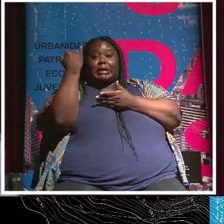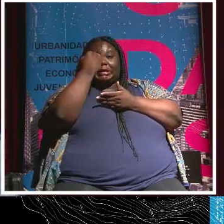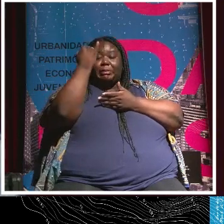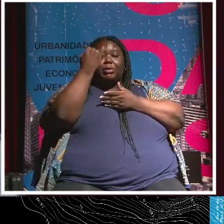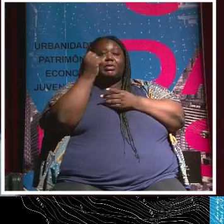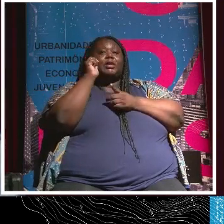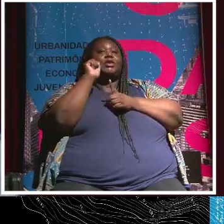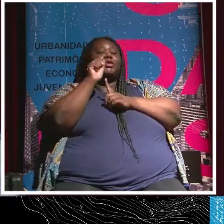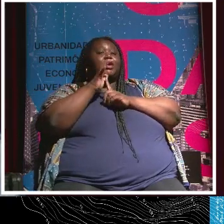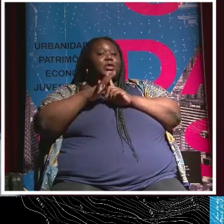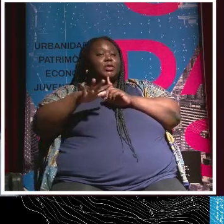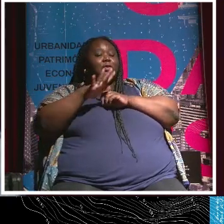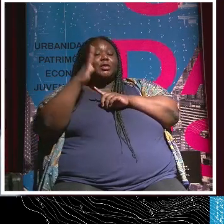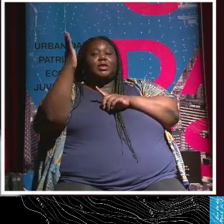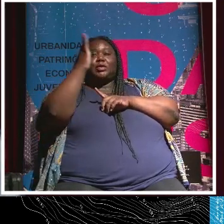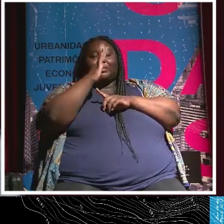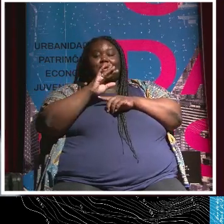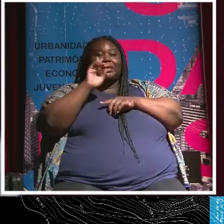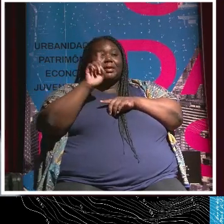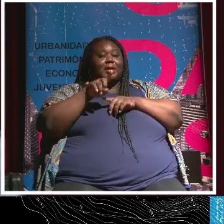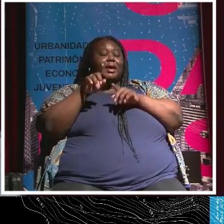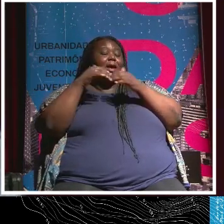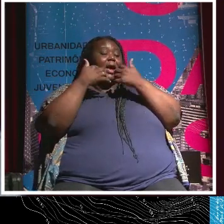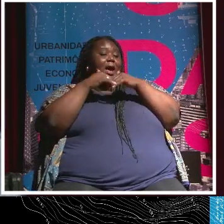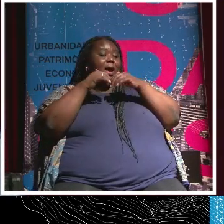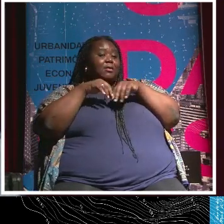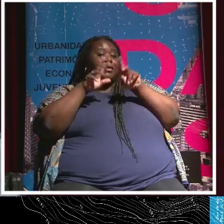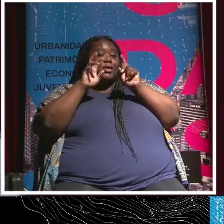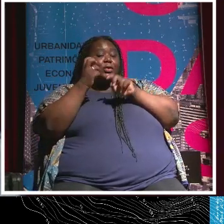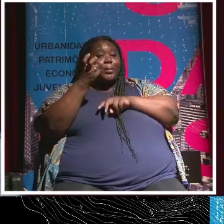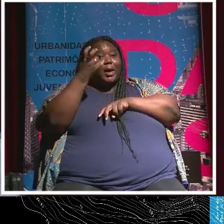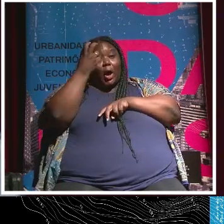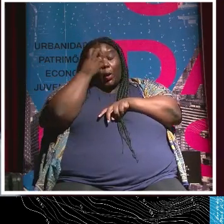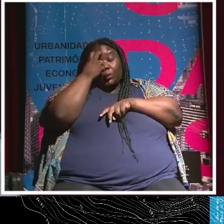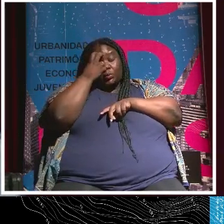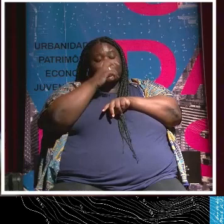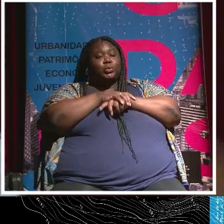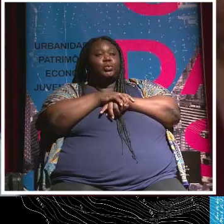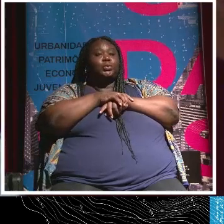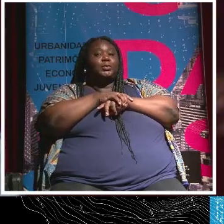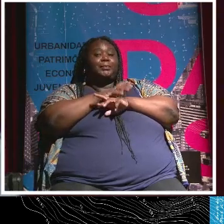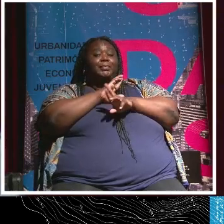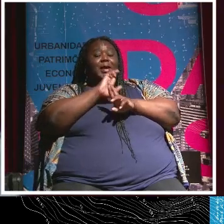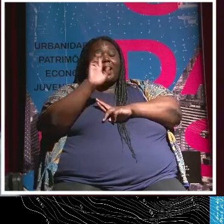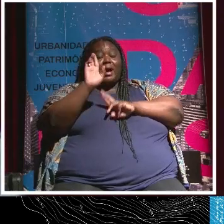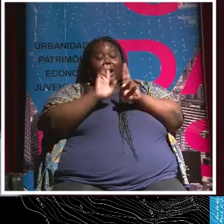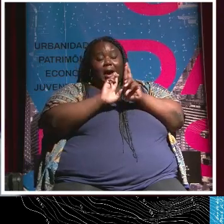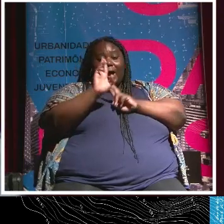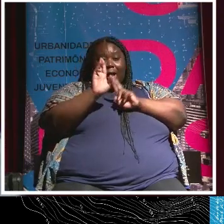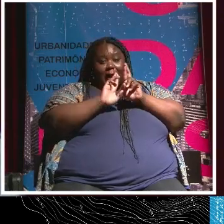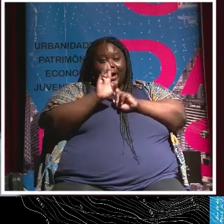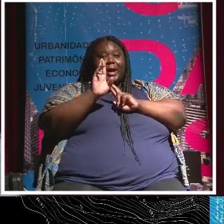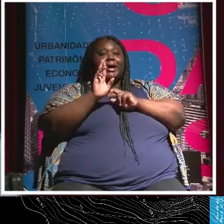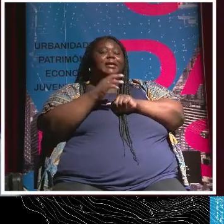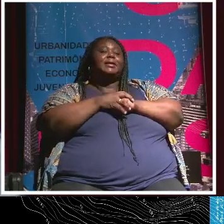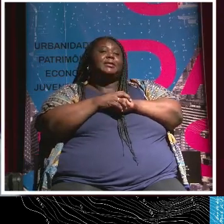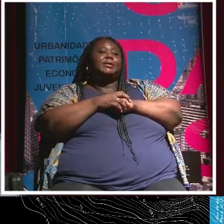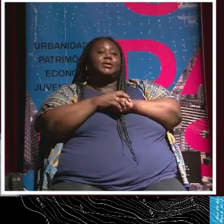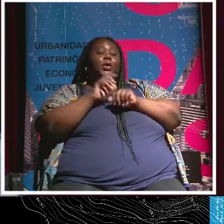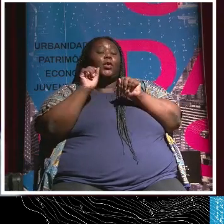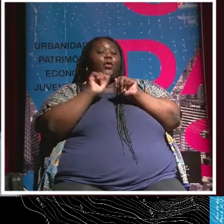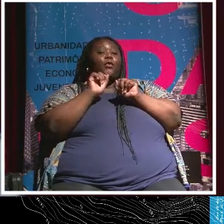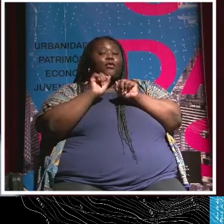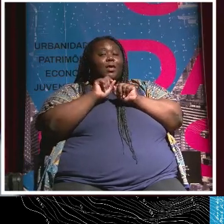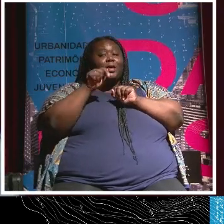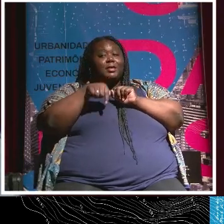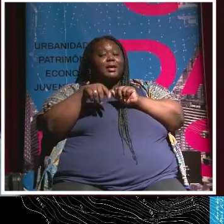sociedade brasileira, e uma delas é a reflexão sobre a cultura e a sua relação estrita com os fazeres